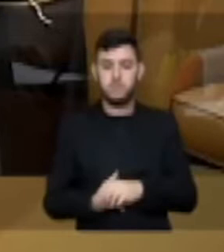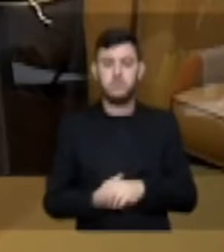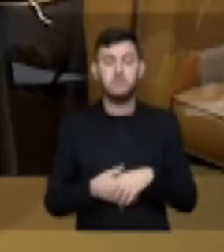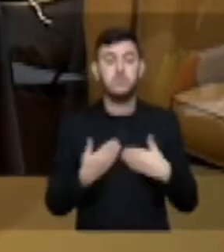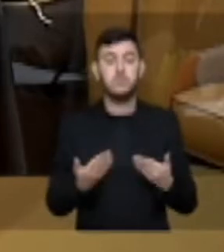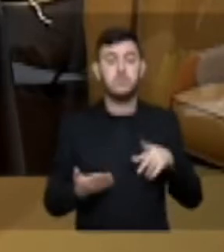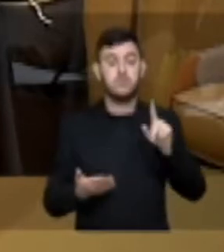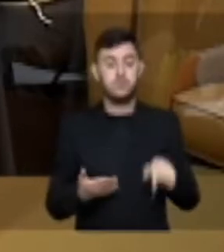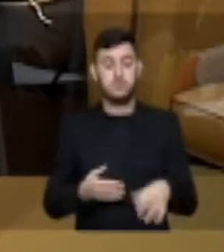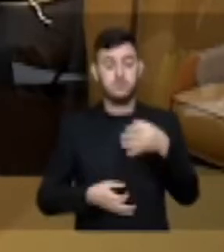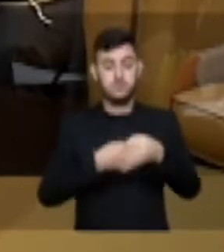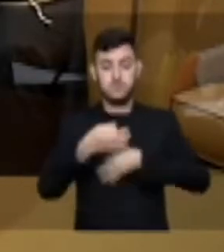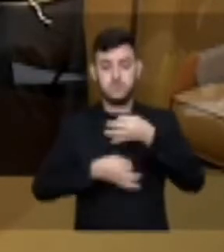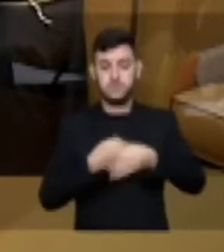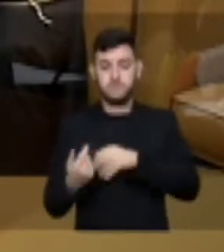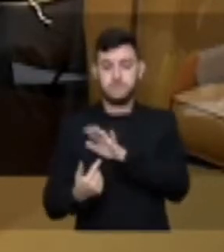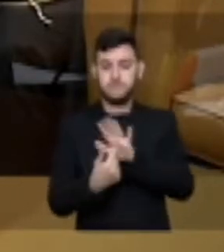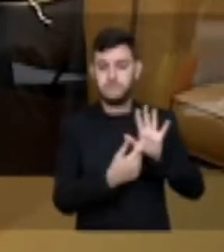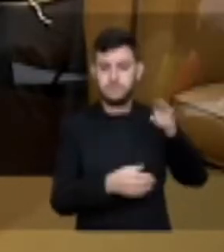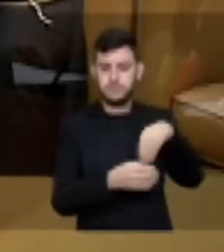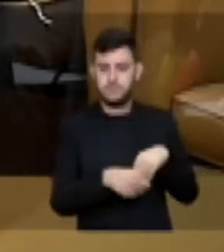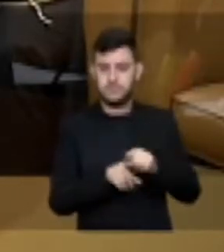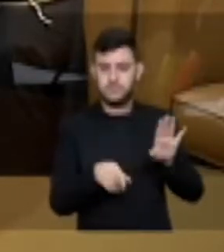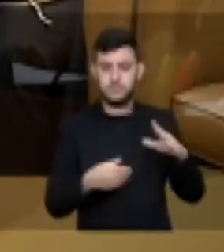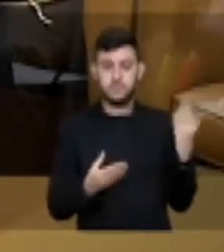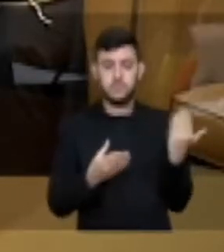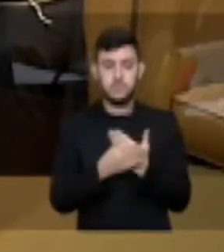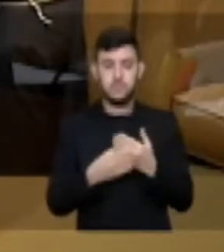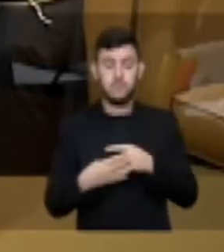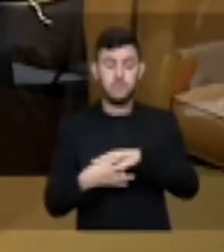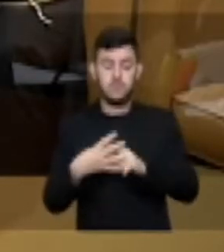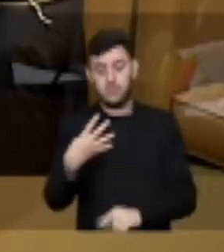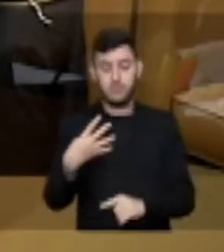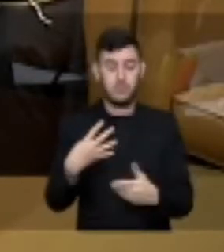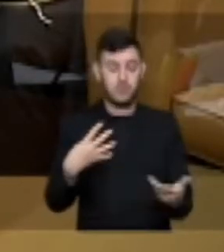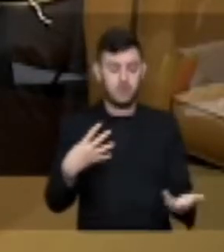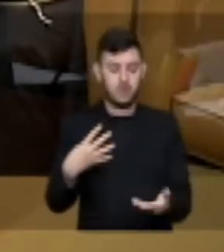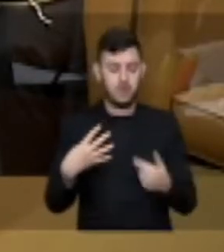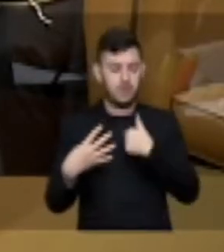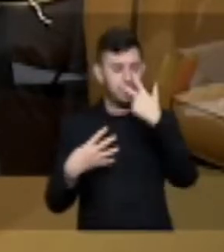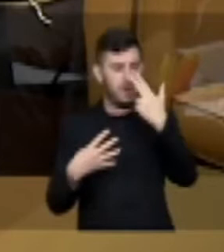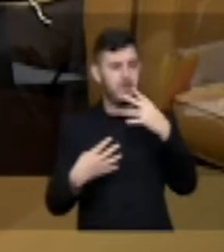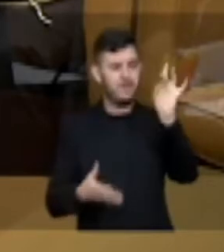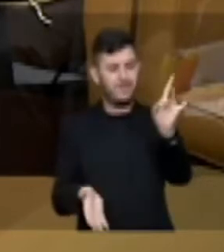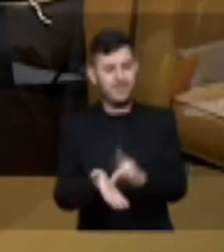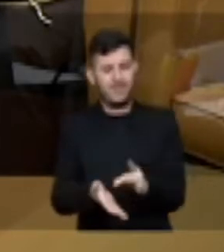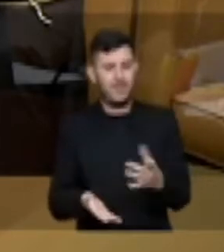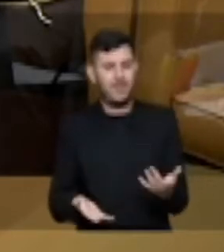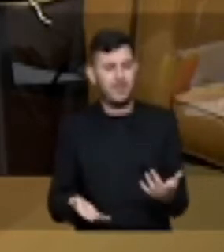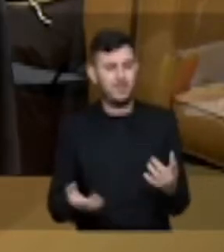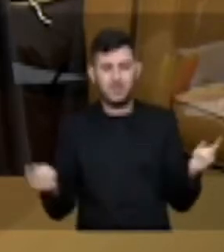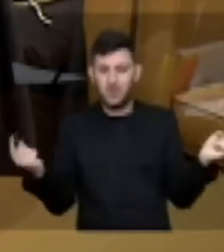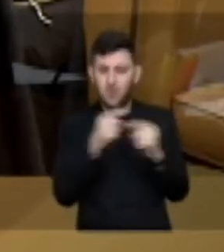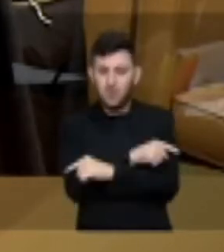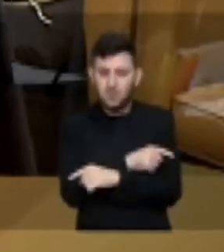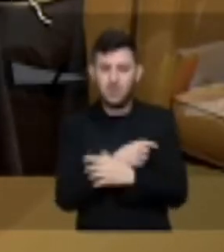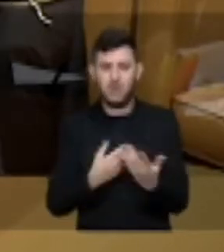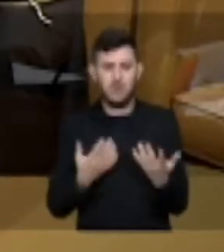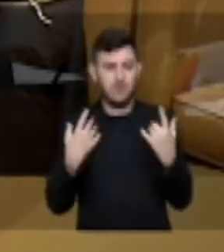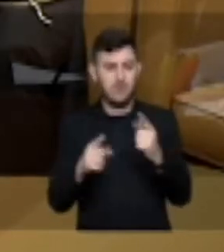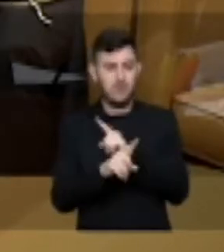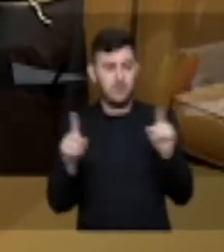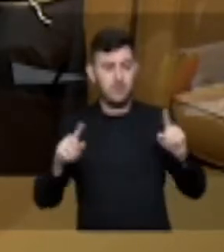argumentação trazida, excelências, em algumas das peças autorais parece, em verdade, contrapor o lucro